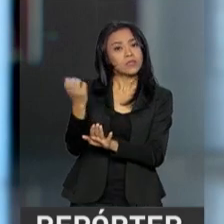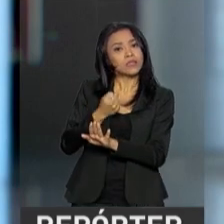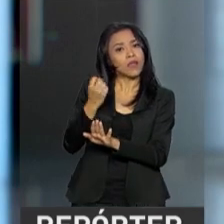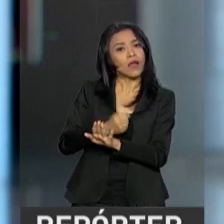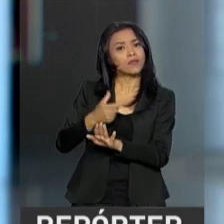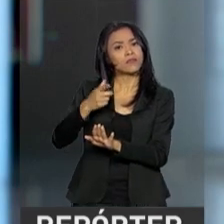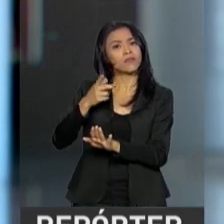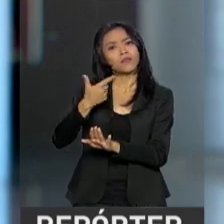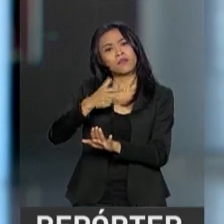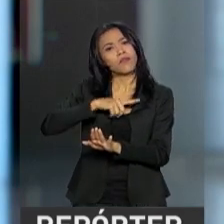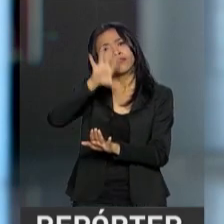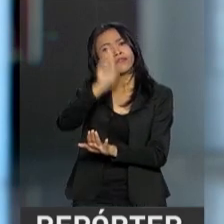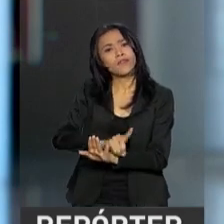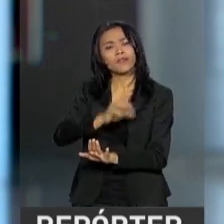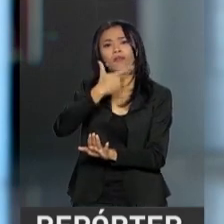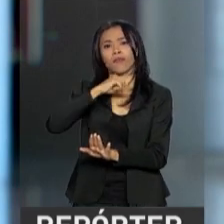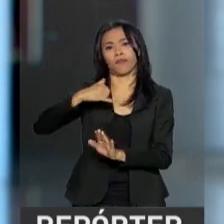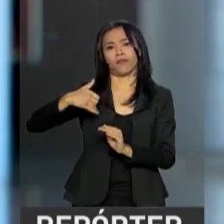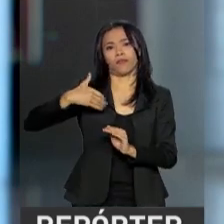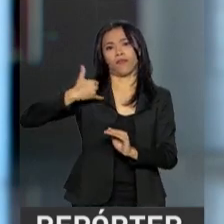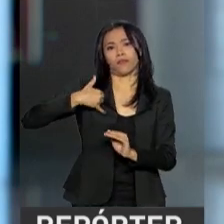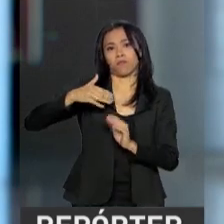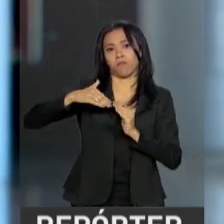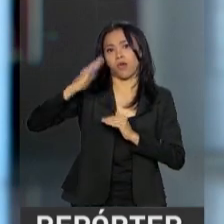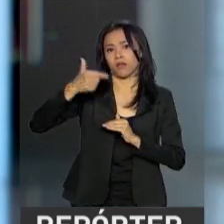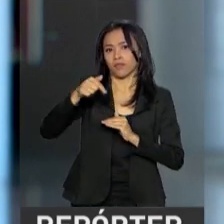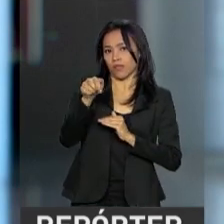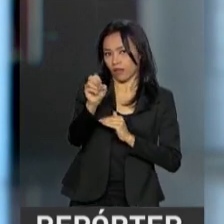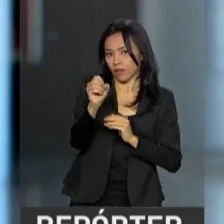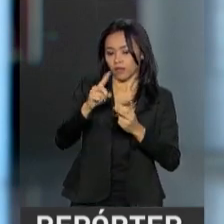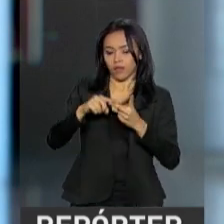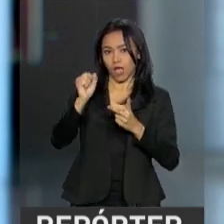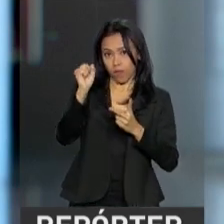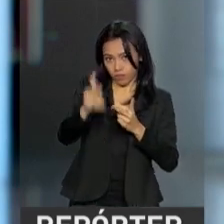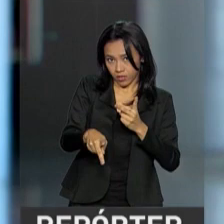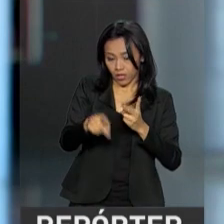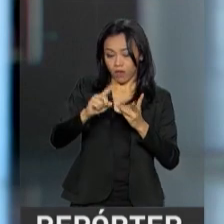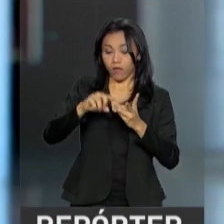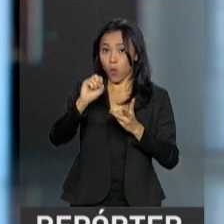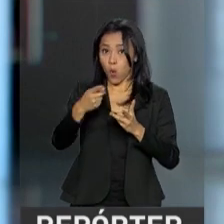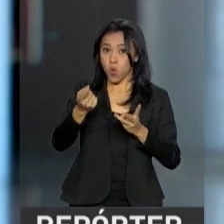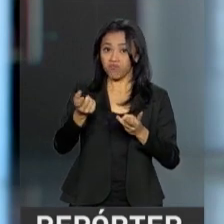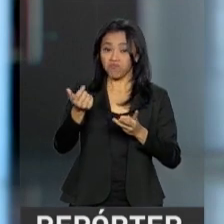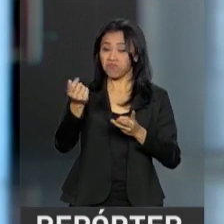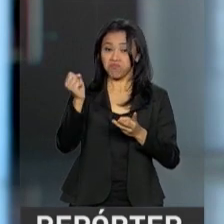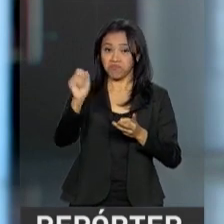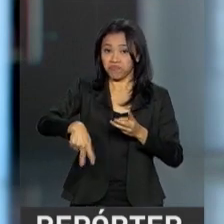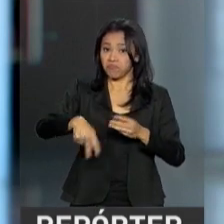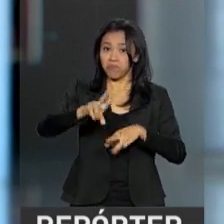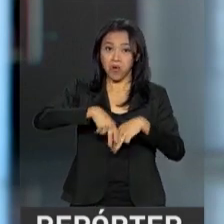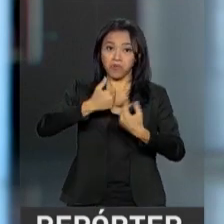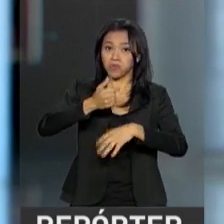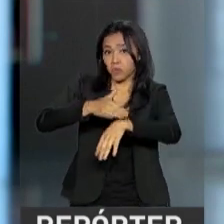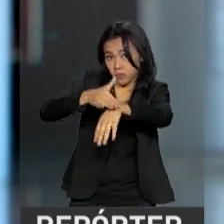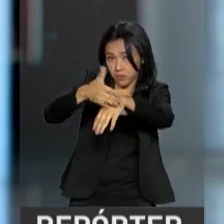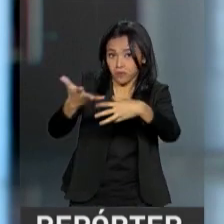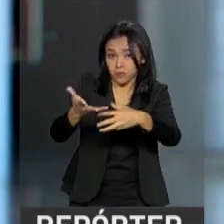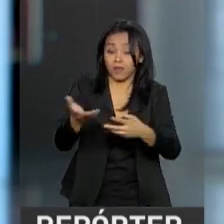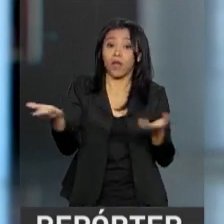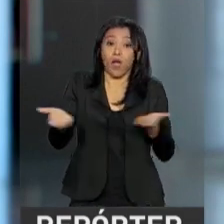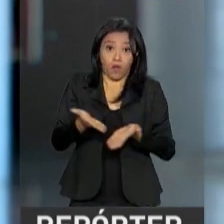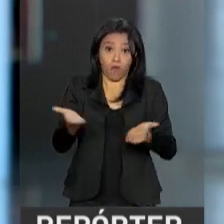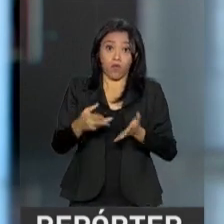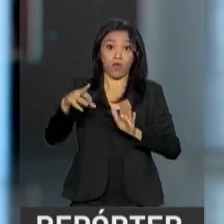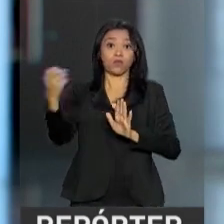podiam ser feitos por quem tinha mais de 70 anos se aposentava ou ficava em válido por exemplo agora com o